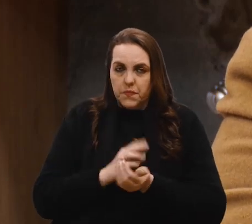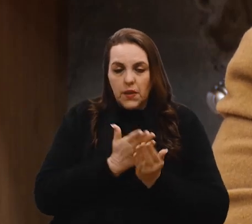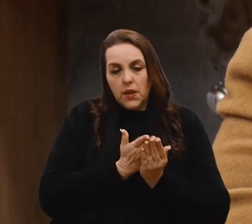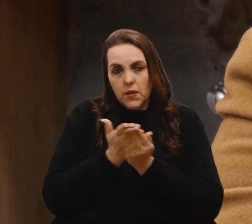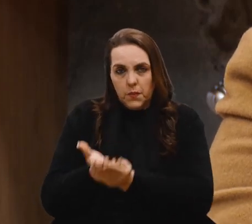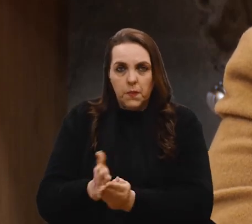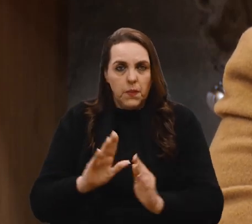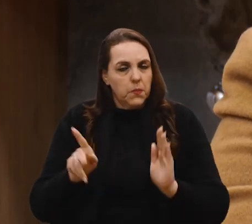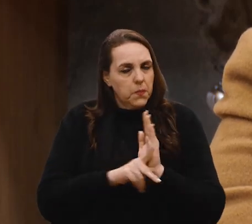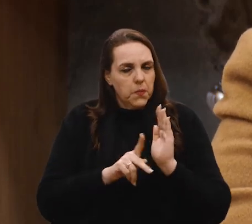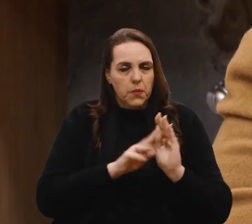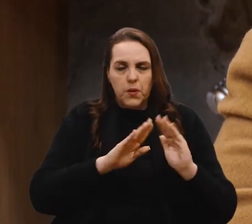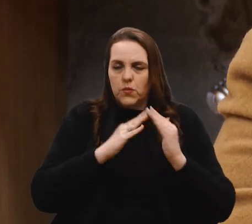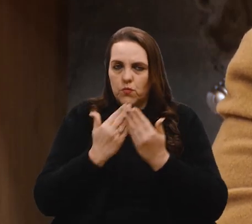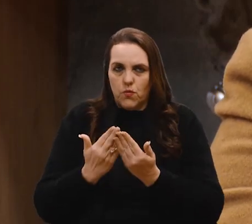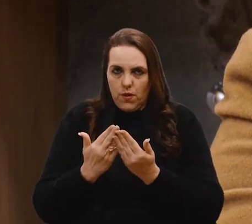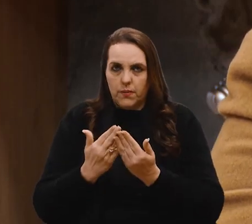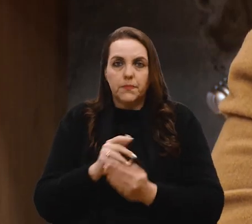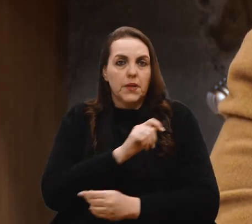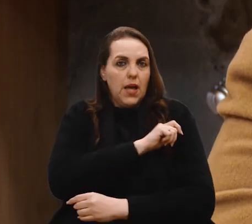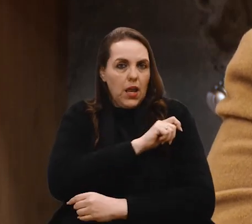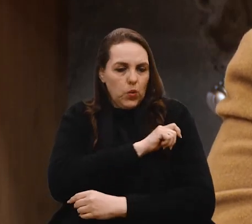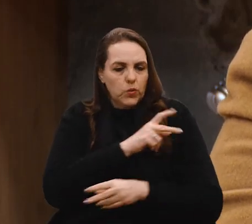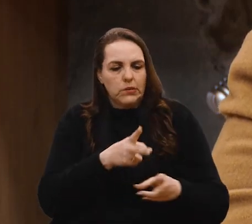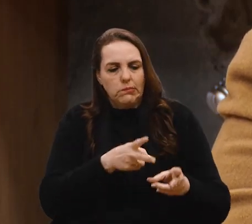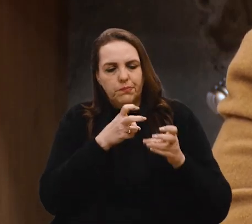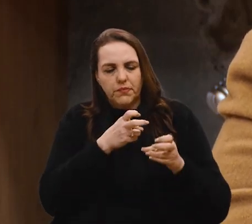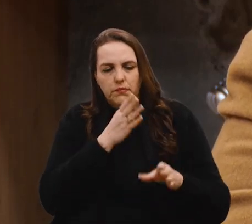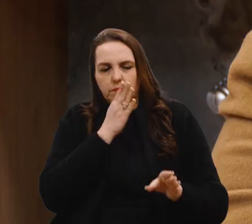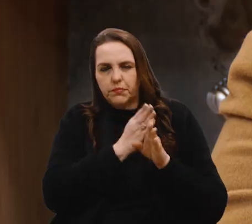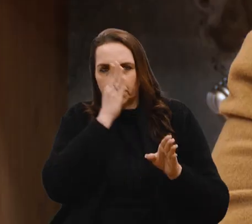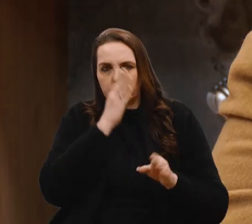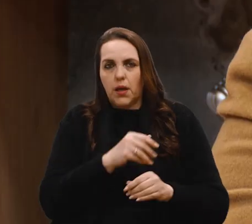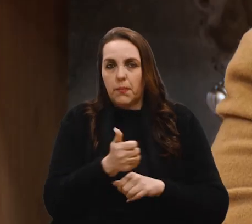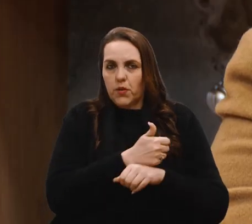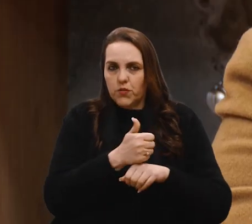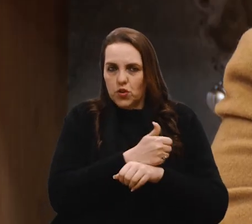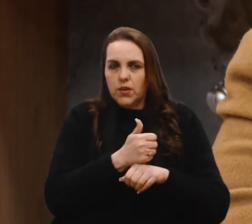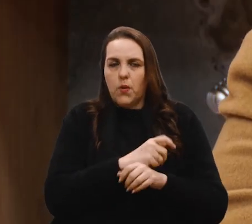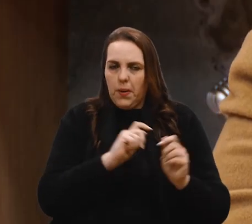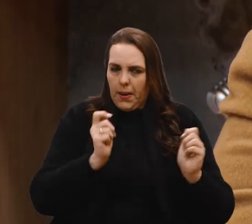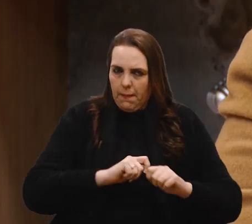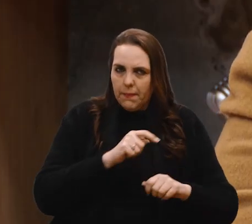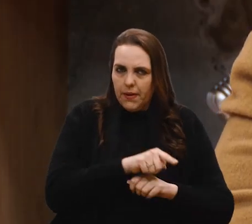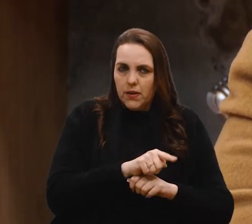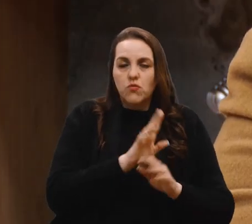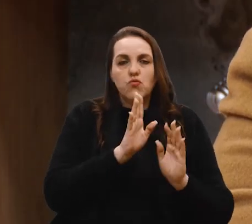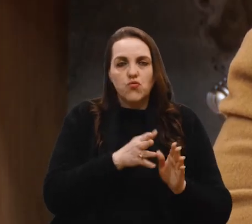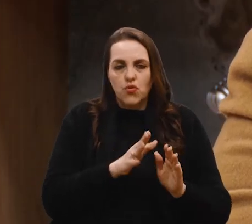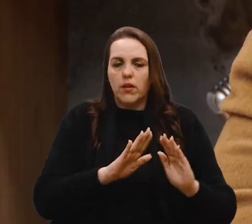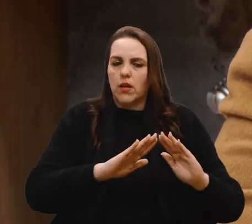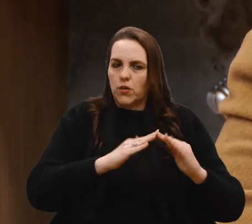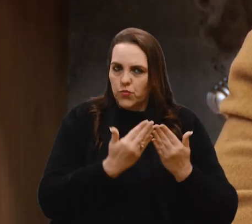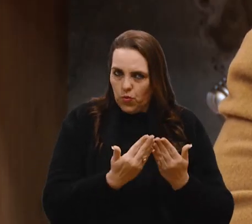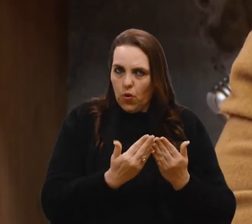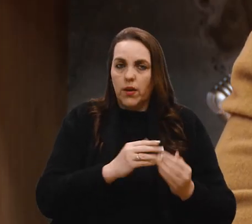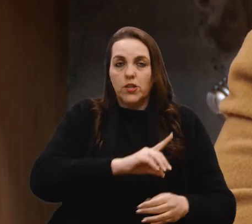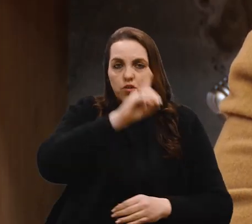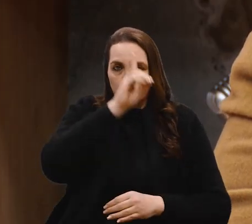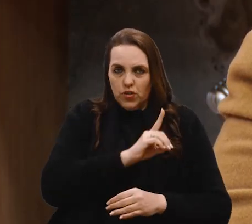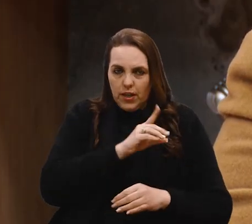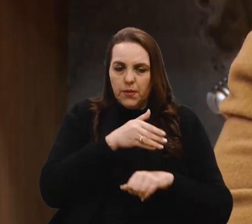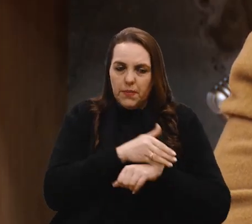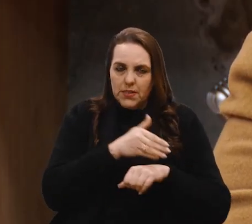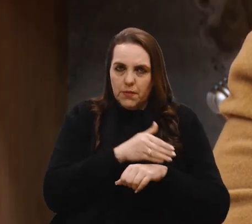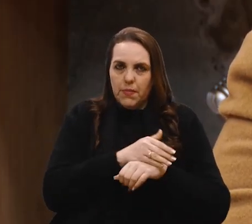pela escola, né? Então, esse estudante identificado por um profissional habilitado, ele já tem na escola o direito a frequentar